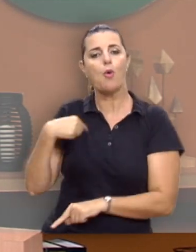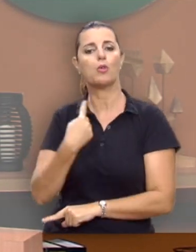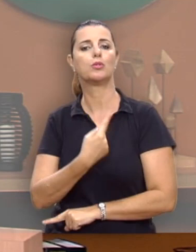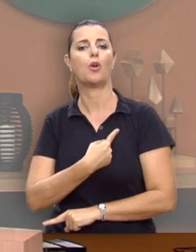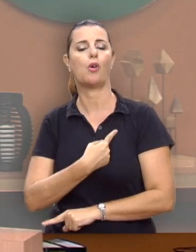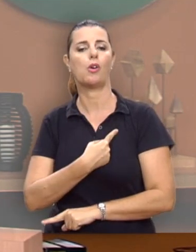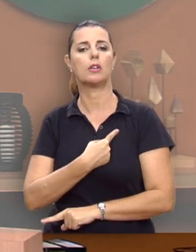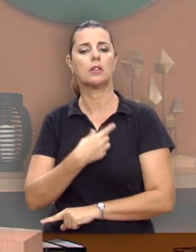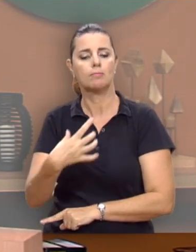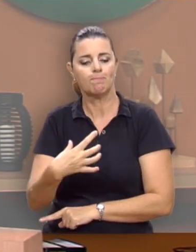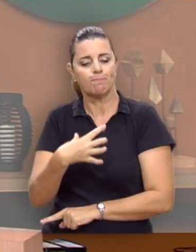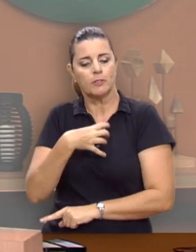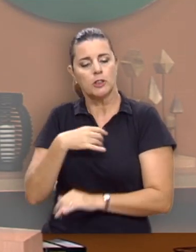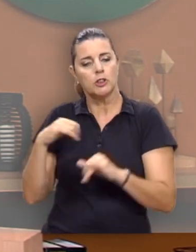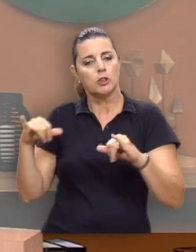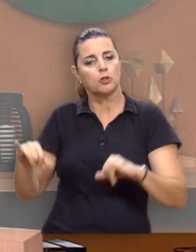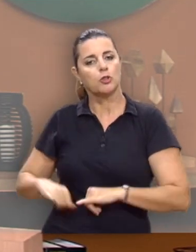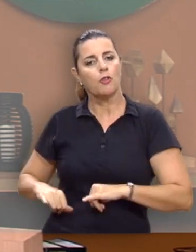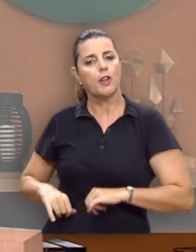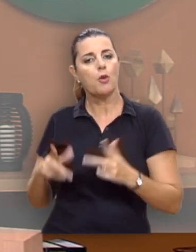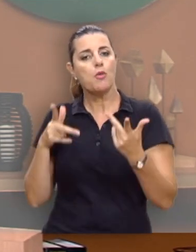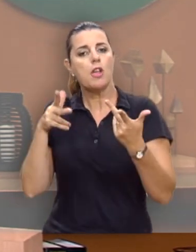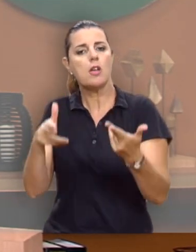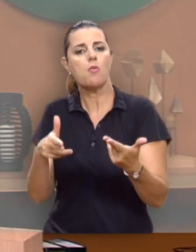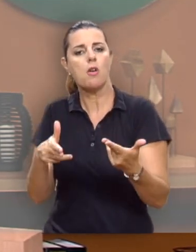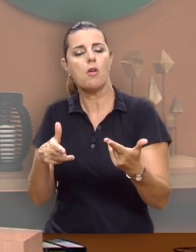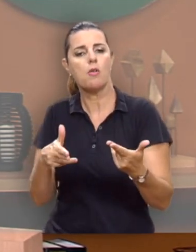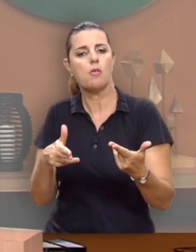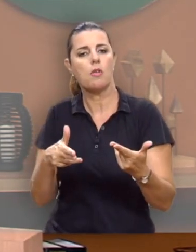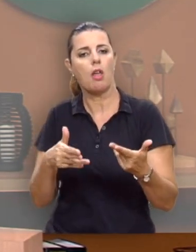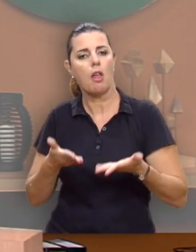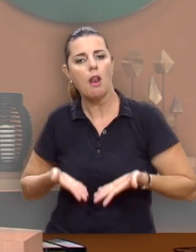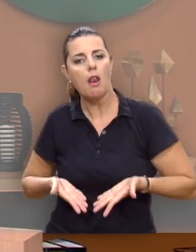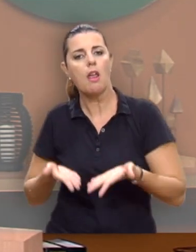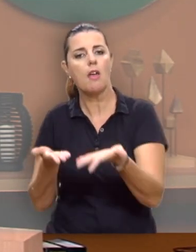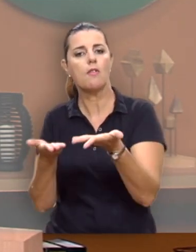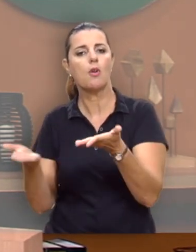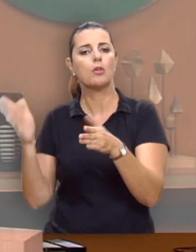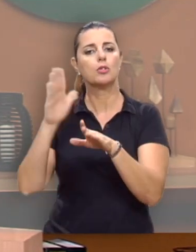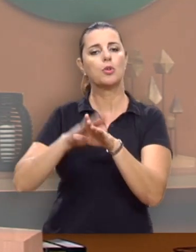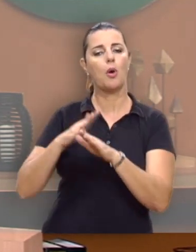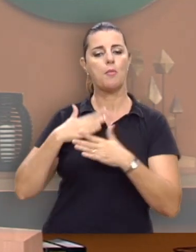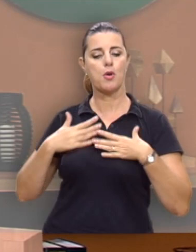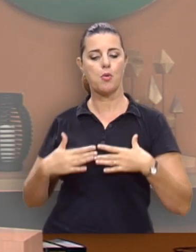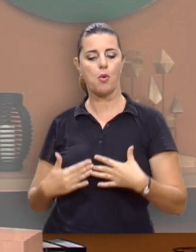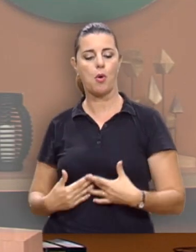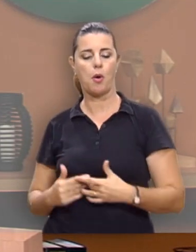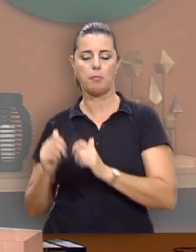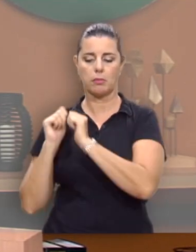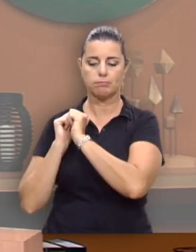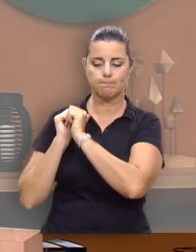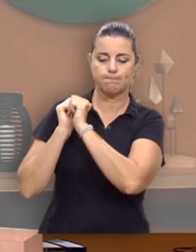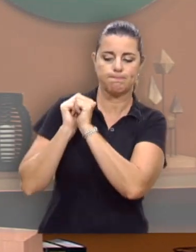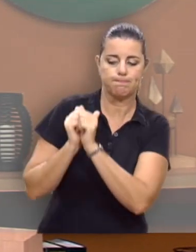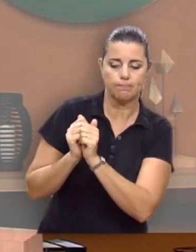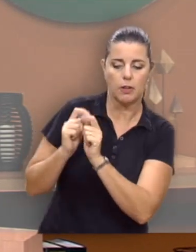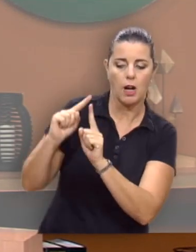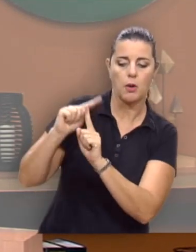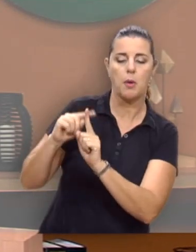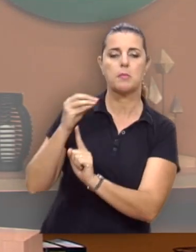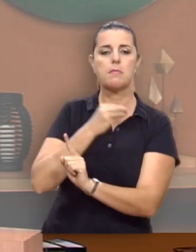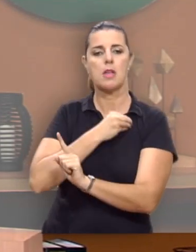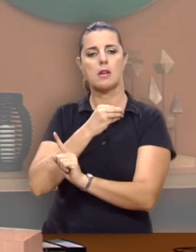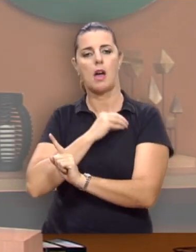lágrimas. Ele sentiu a nossa dor. Ele carregou sobre o seu corpo, no madeiro, os